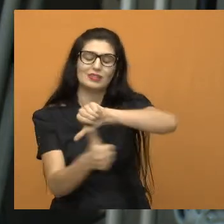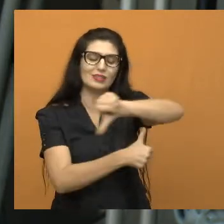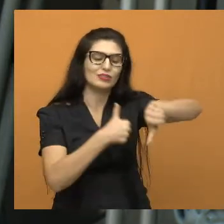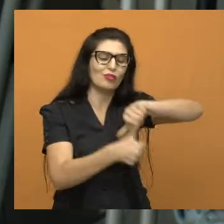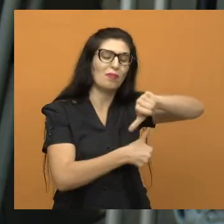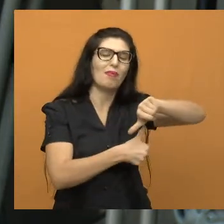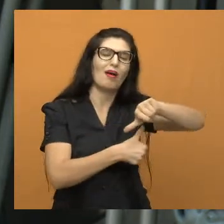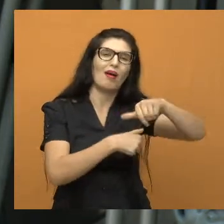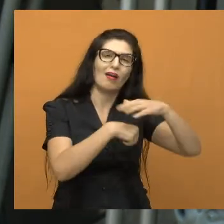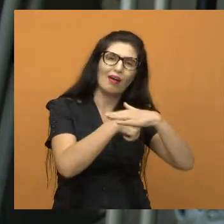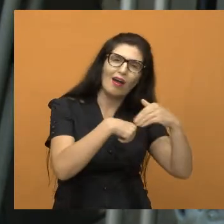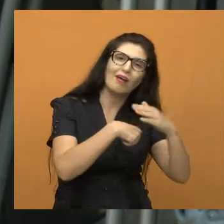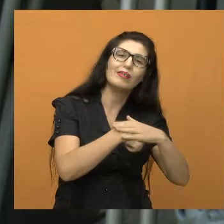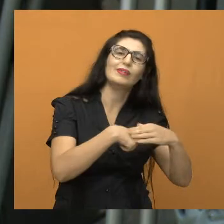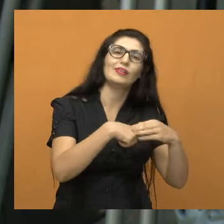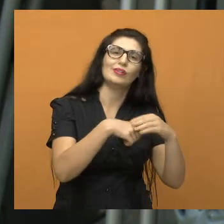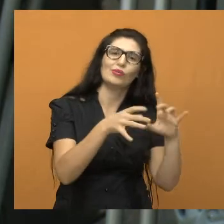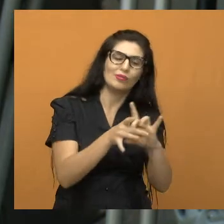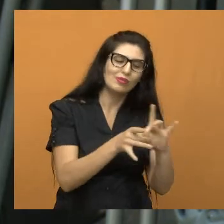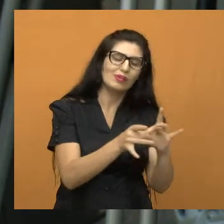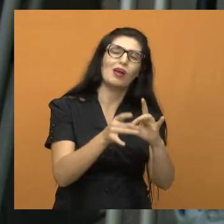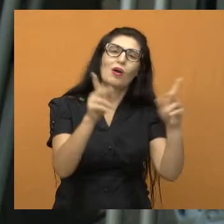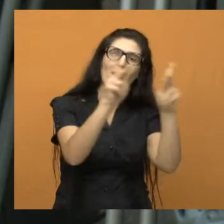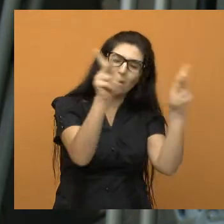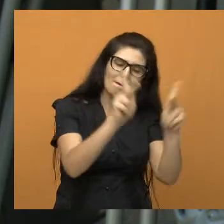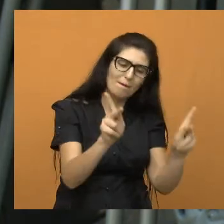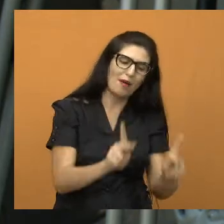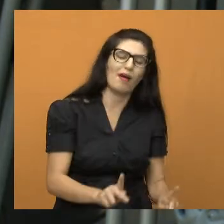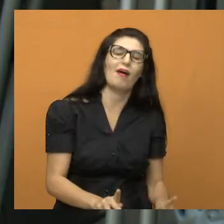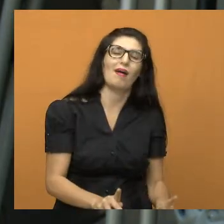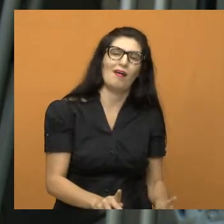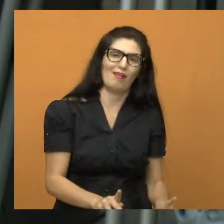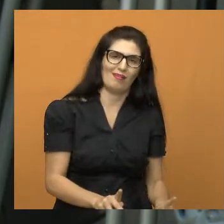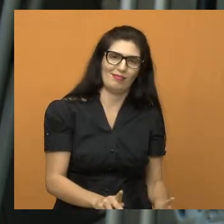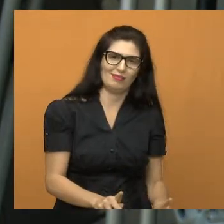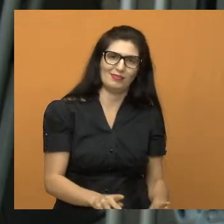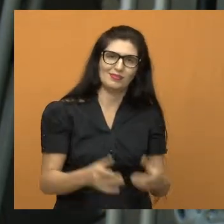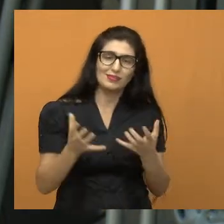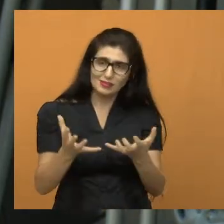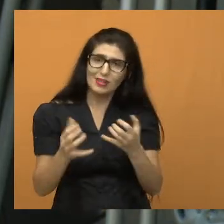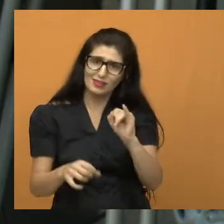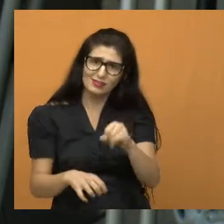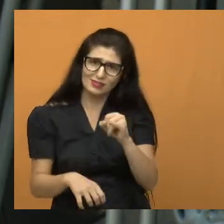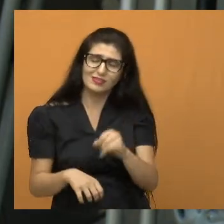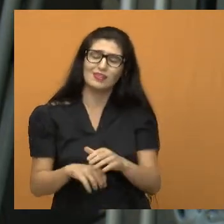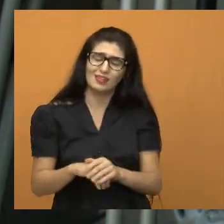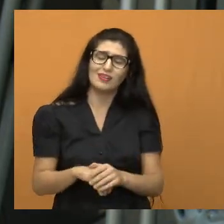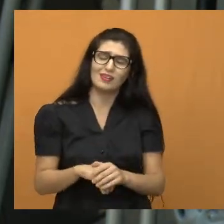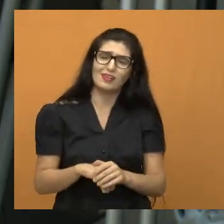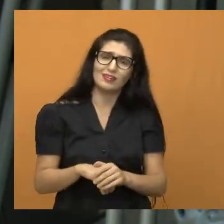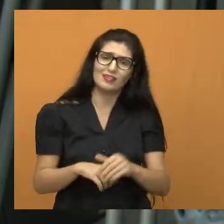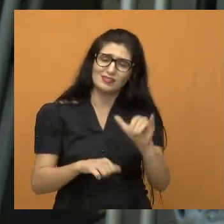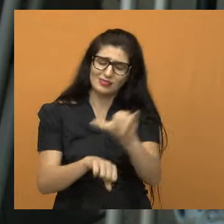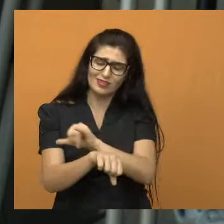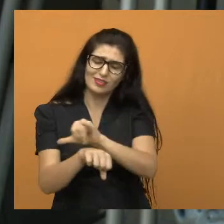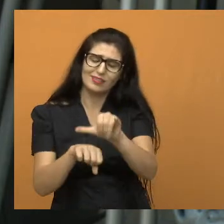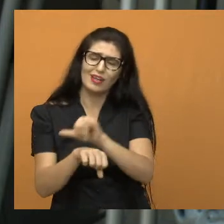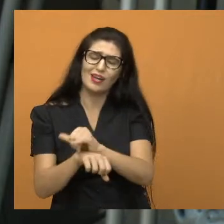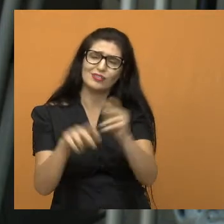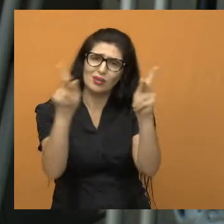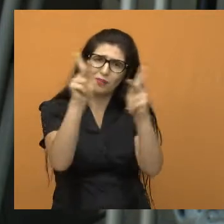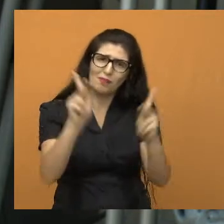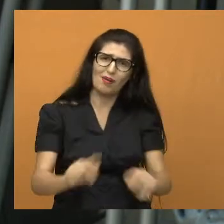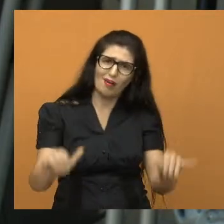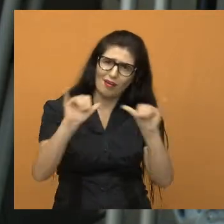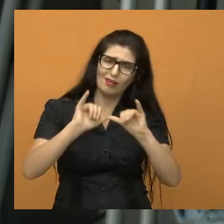de paz e a construir essa nova cultura de paz que a gente quer ver acontecer após essa campanha da fraternidade. Então, queria pedir,